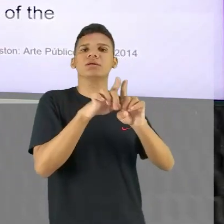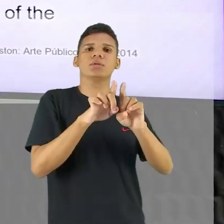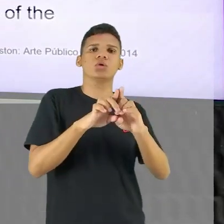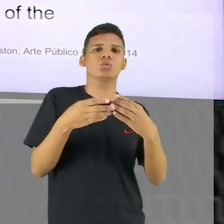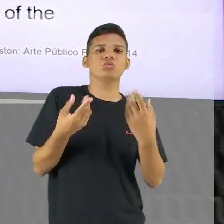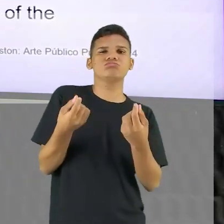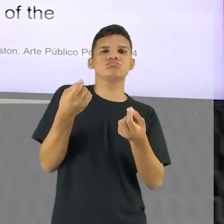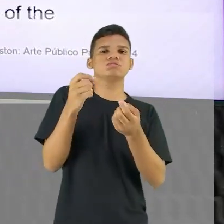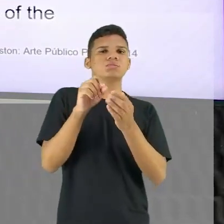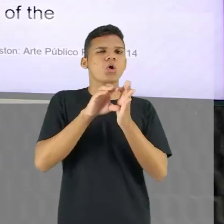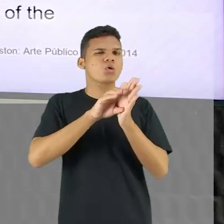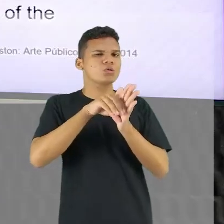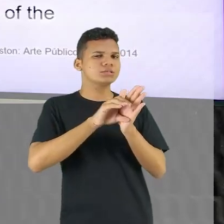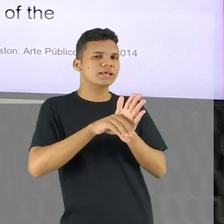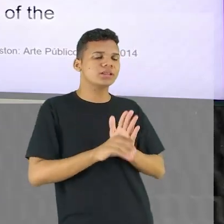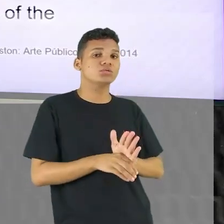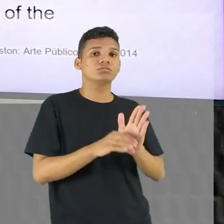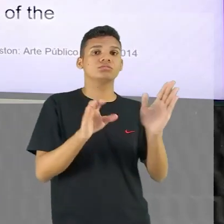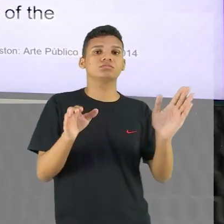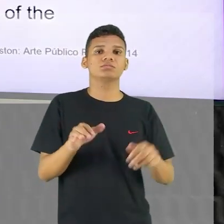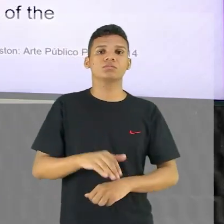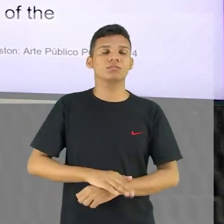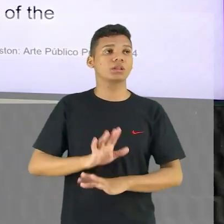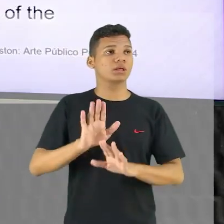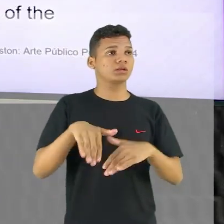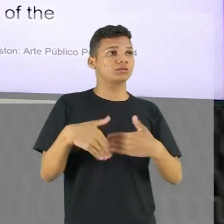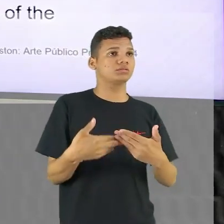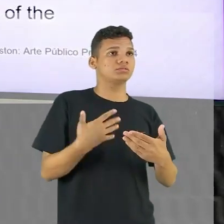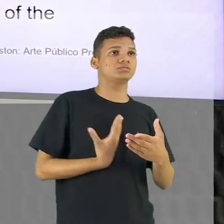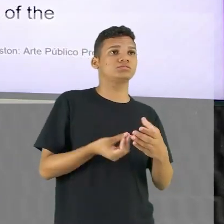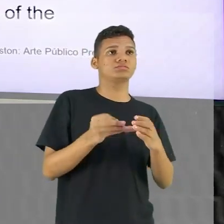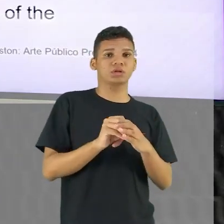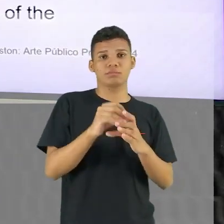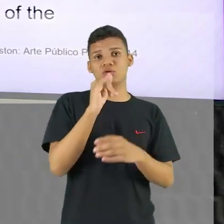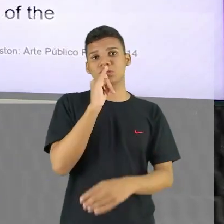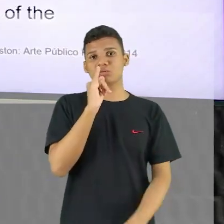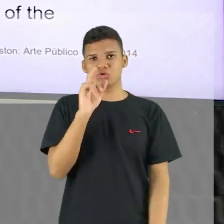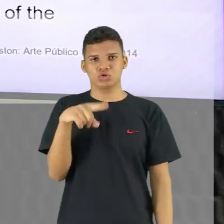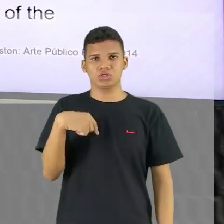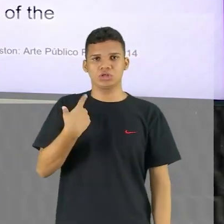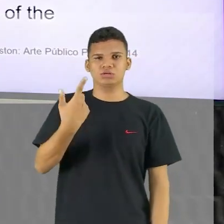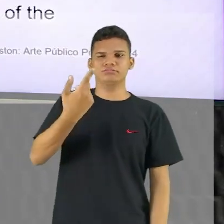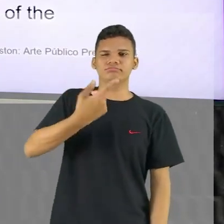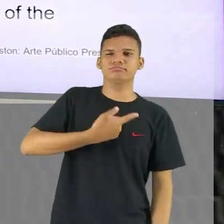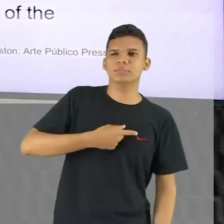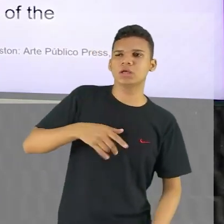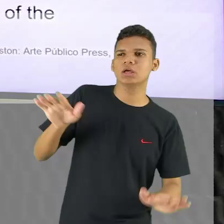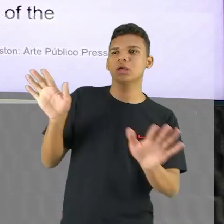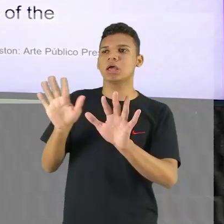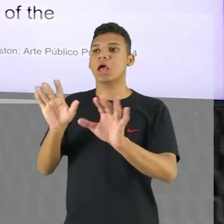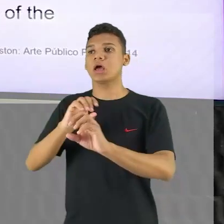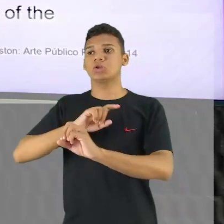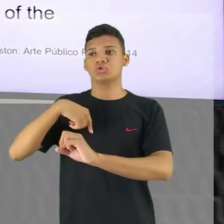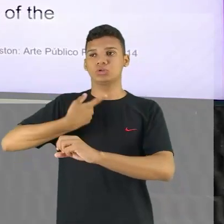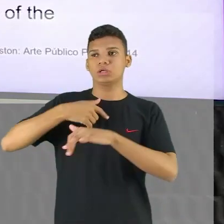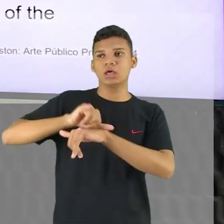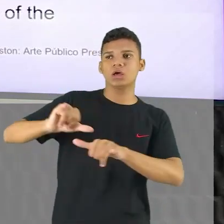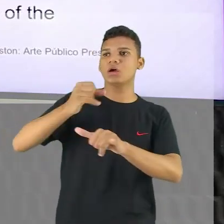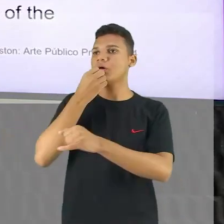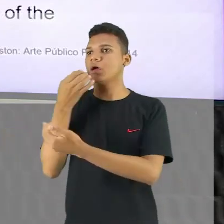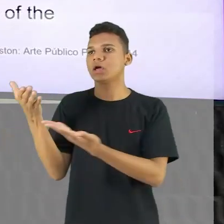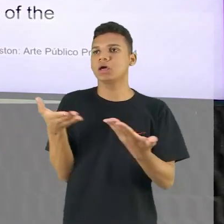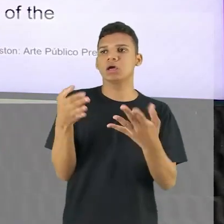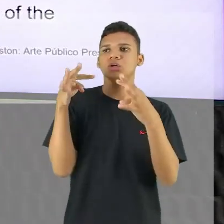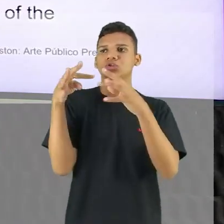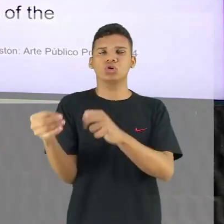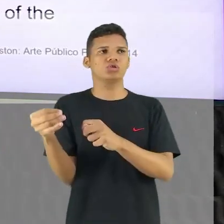Então, você observa isso. Ele coloca, nós cumprimentamos, nós damos boas-vindas a todos os tipos